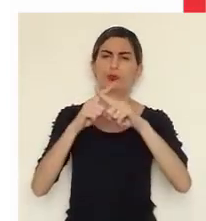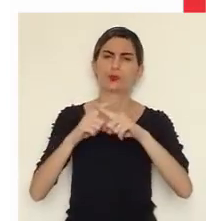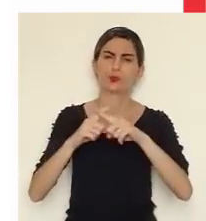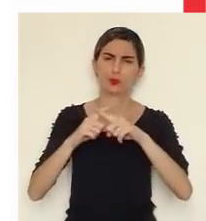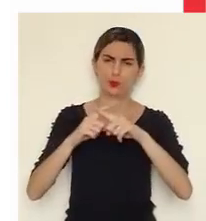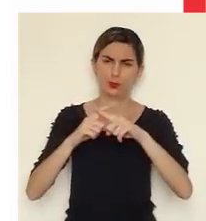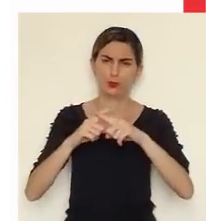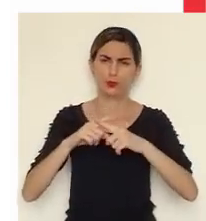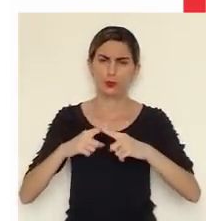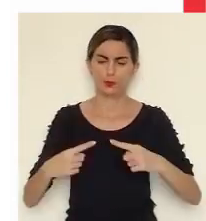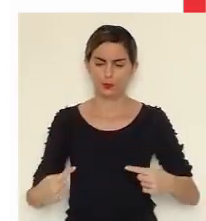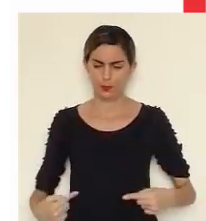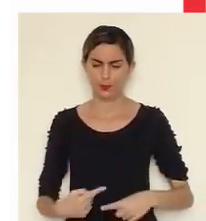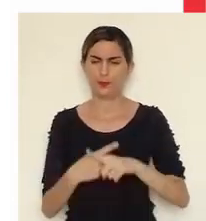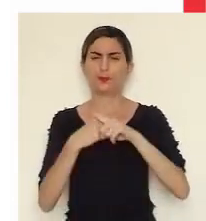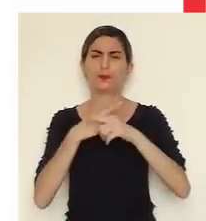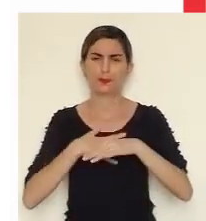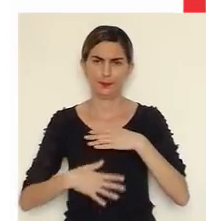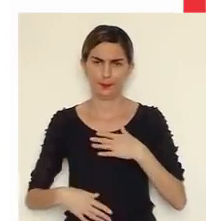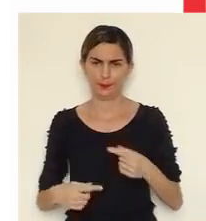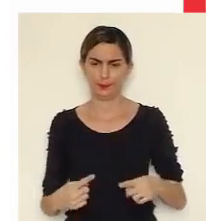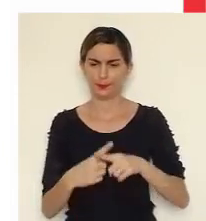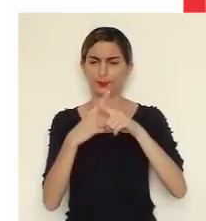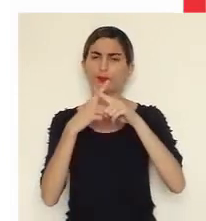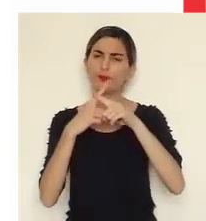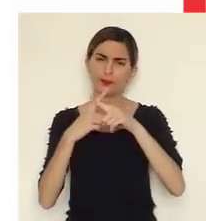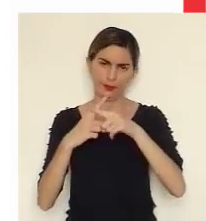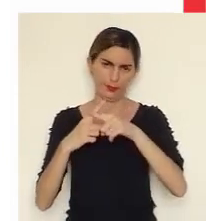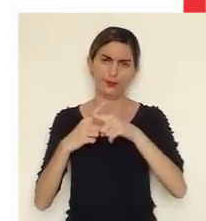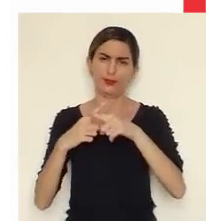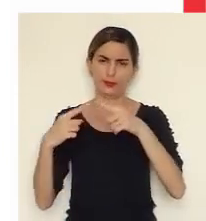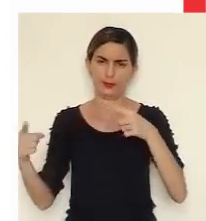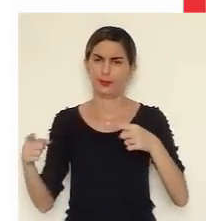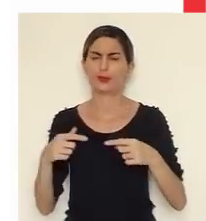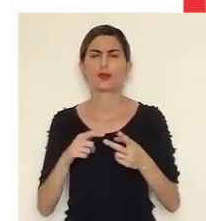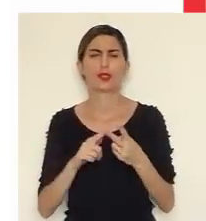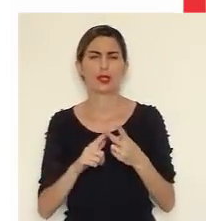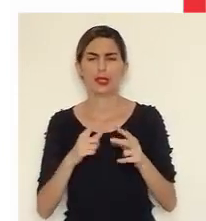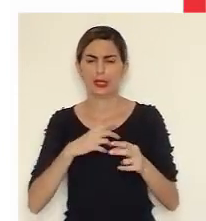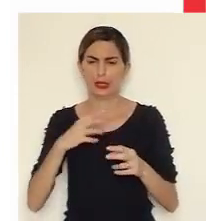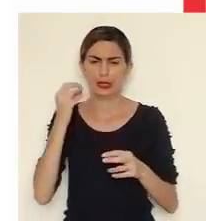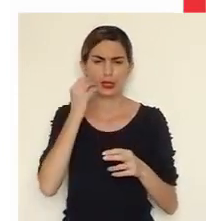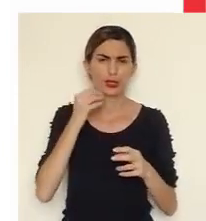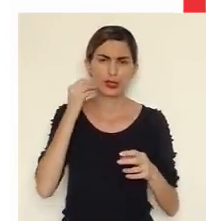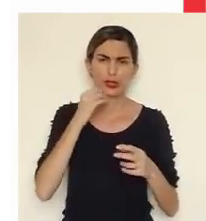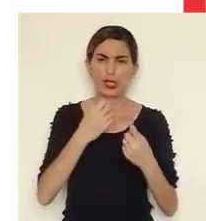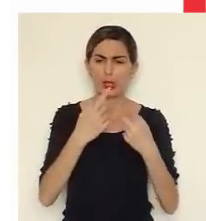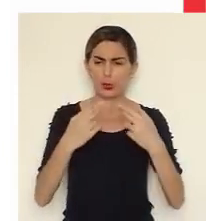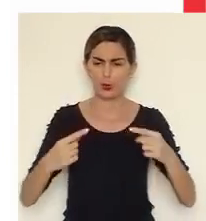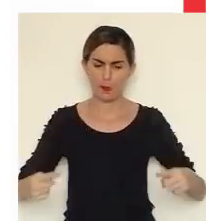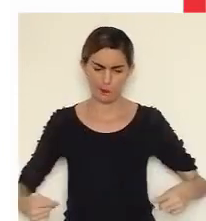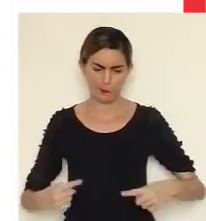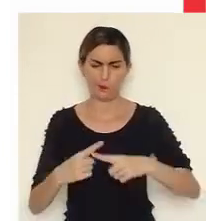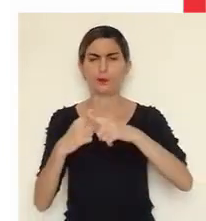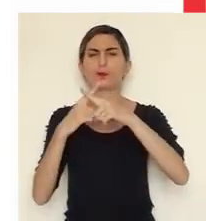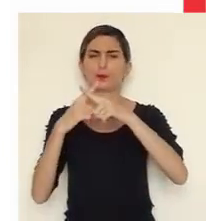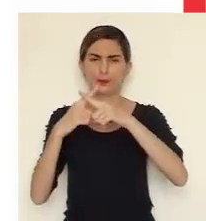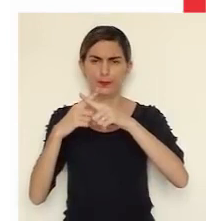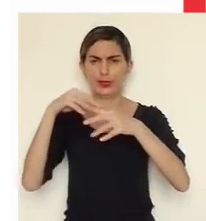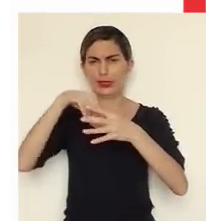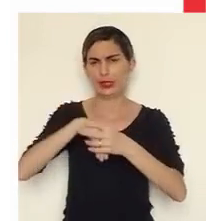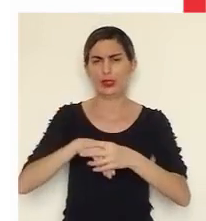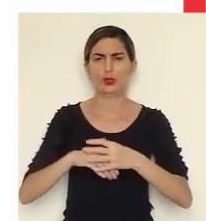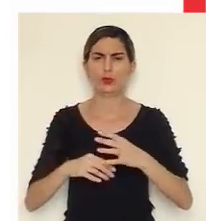provocar uma reação imunológica no indivíduo A, e seus anticorpos anti-B vão tentar neutralizar